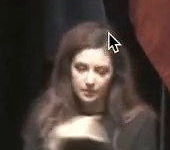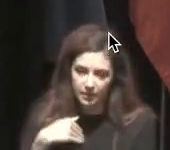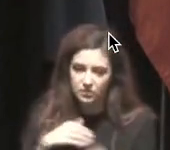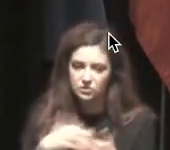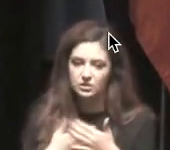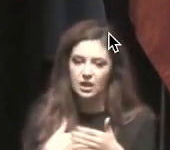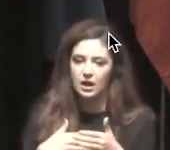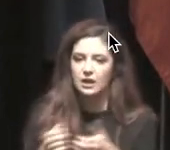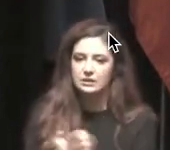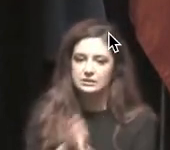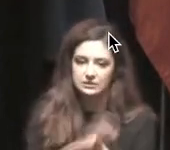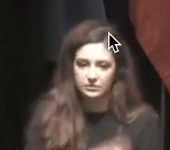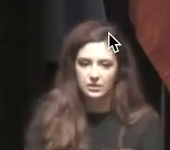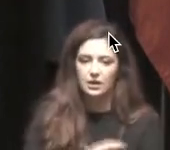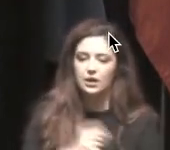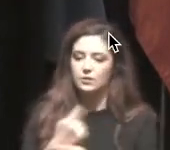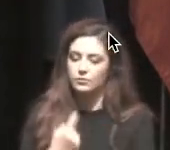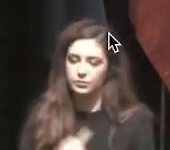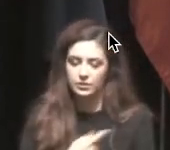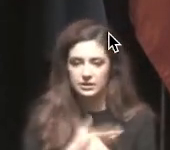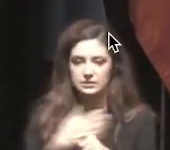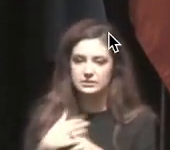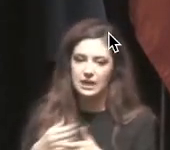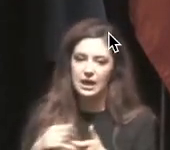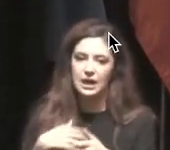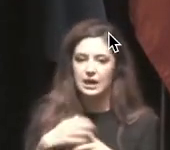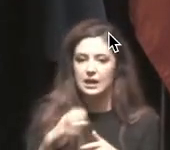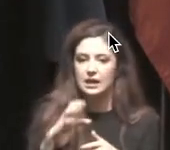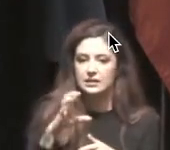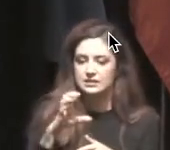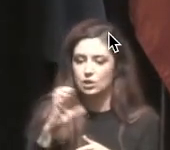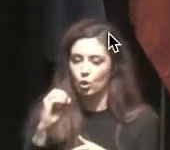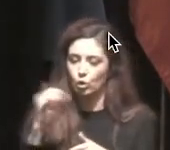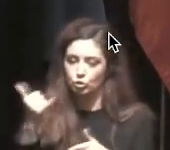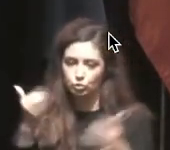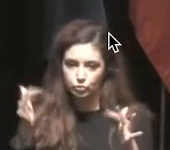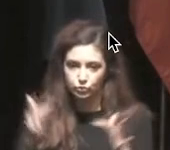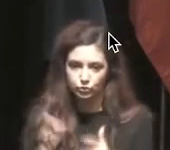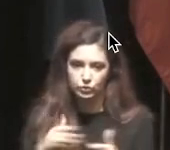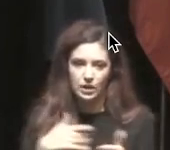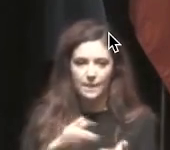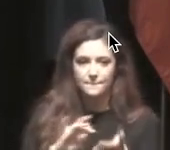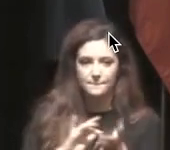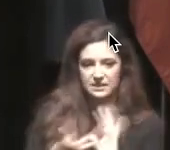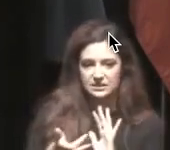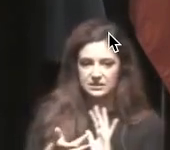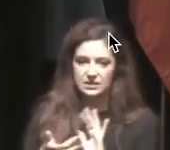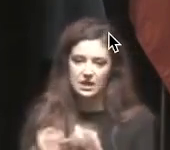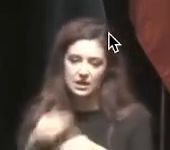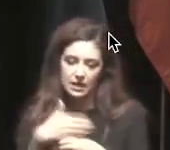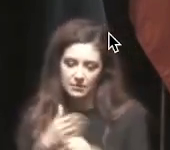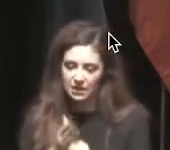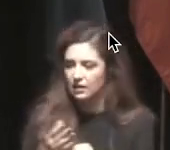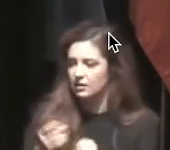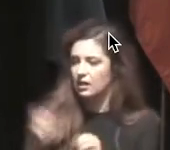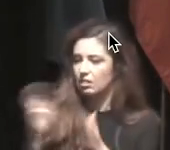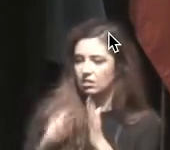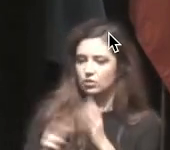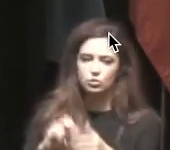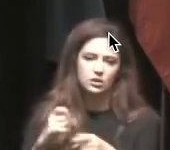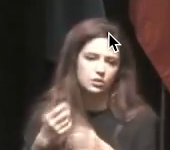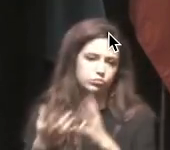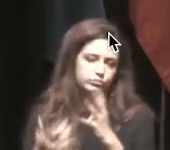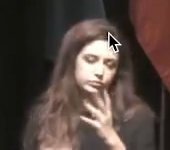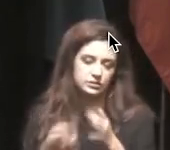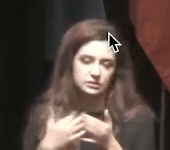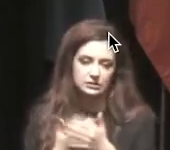rede ciclável e dos biciparques, implementação das zonas de emissões reduzidas, gabinete brasileiro de leitura, entre tantas outras. E cá estamos para continuar a